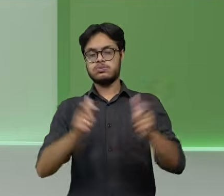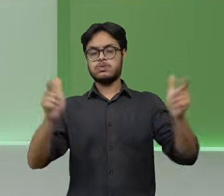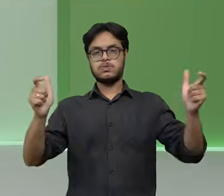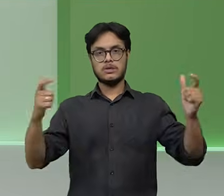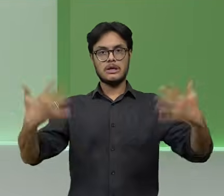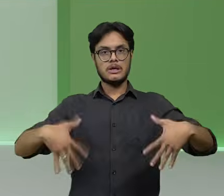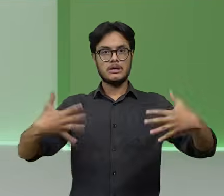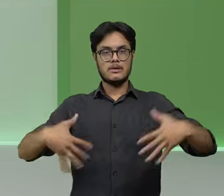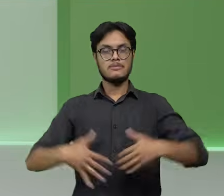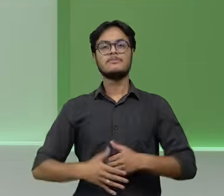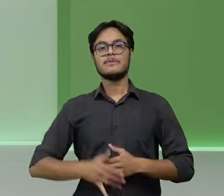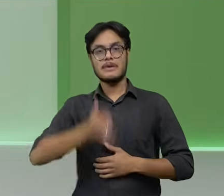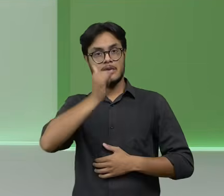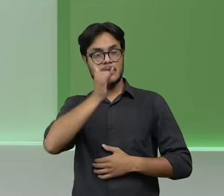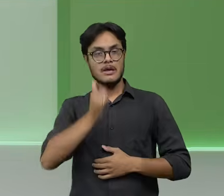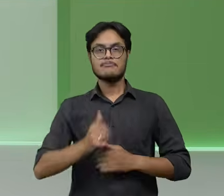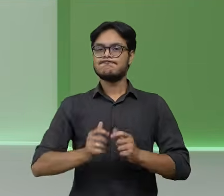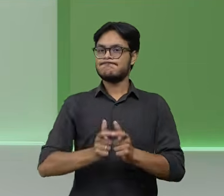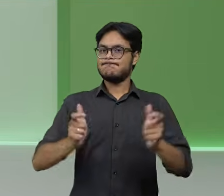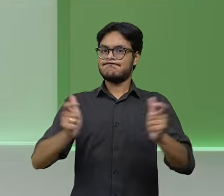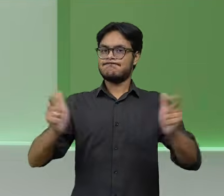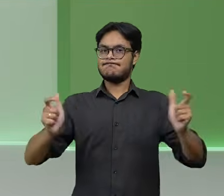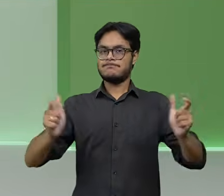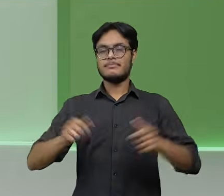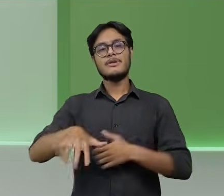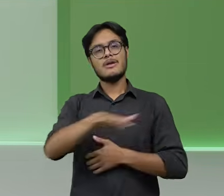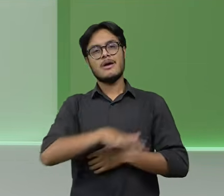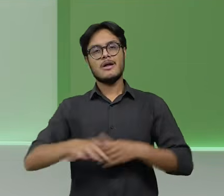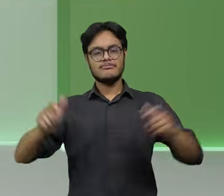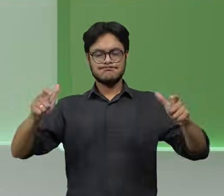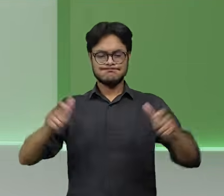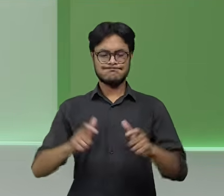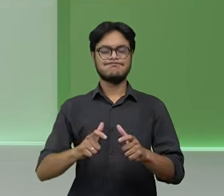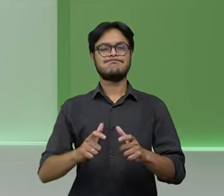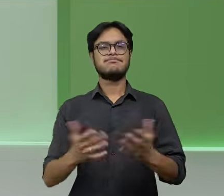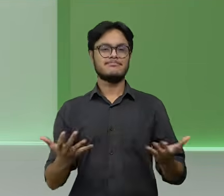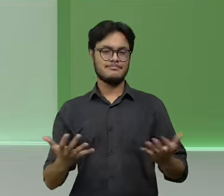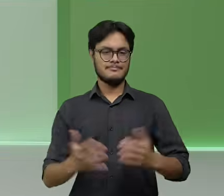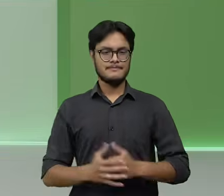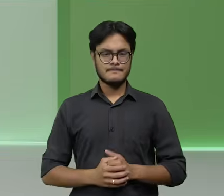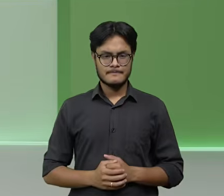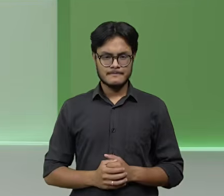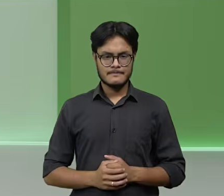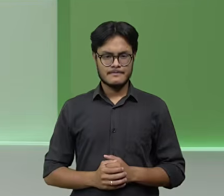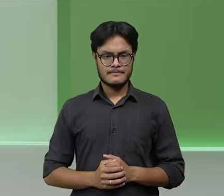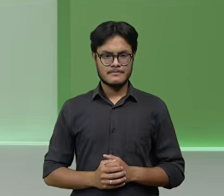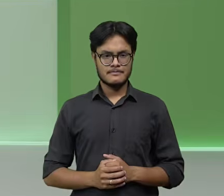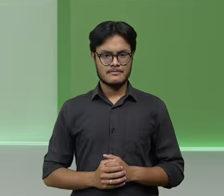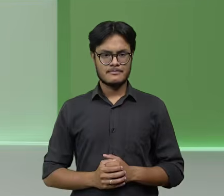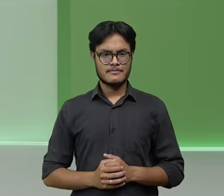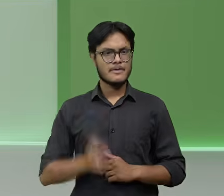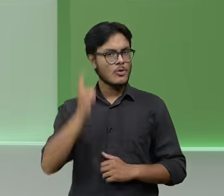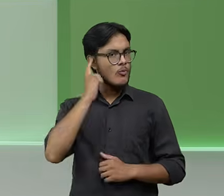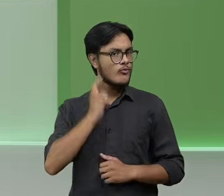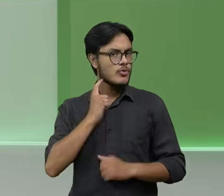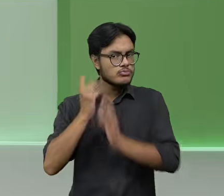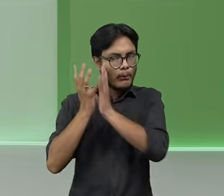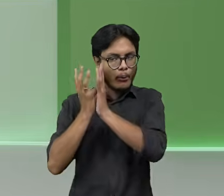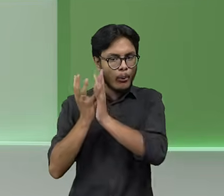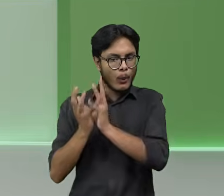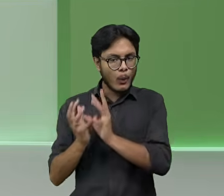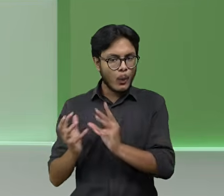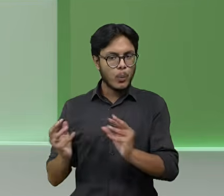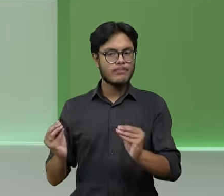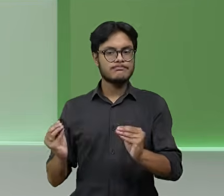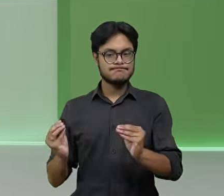tenho muita energia numa área pequena. Vou ter muita energia, vou ter muito efeito Joule, o fio vai derreter.